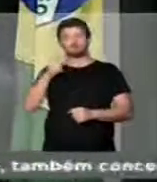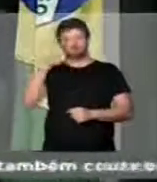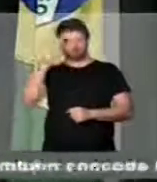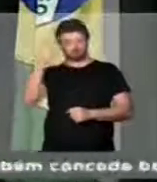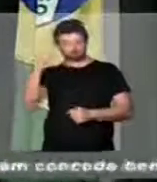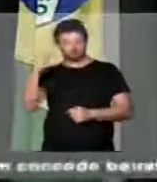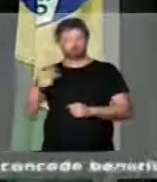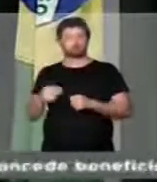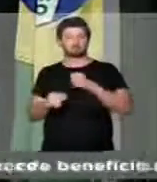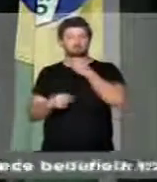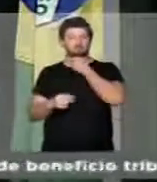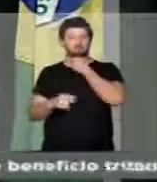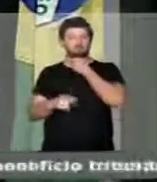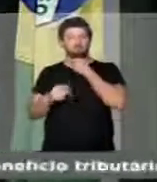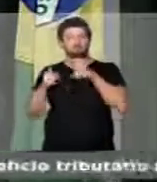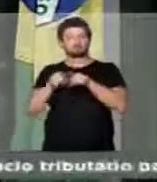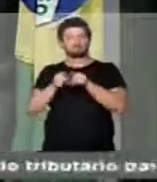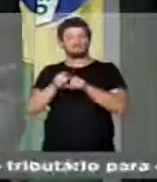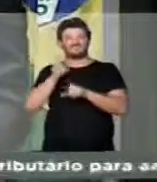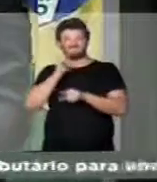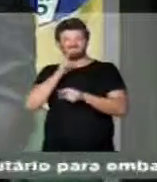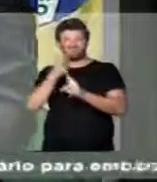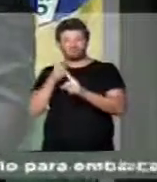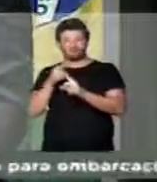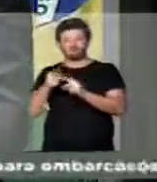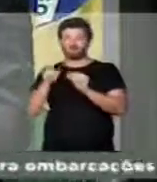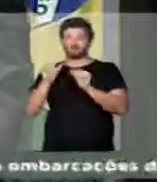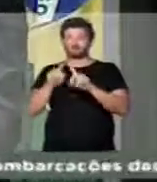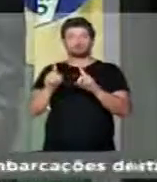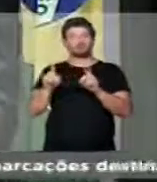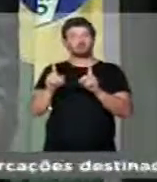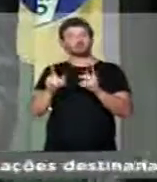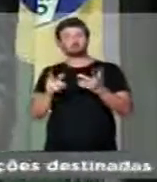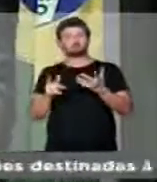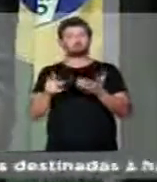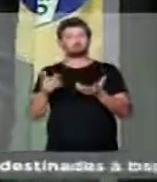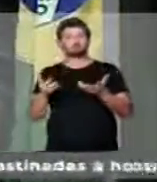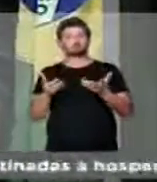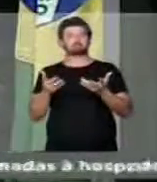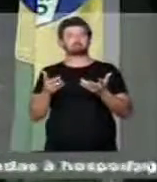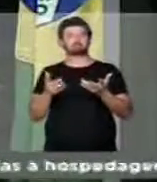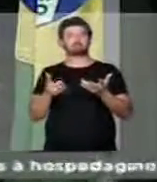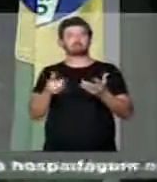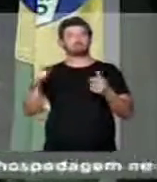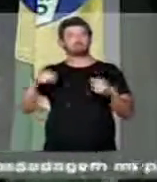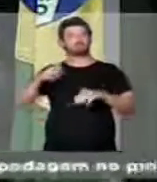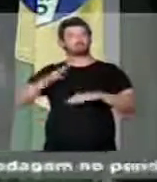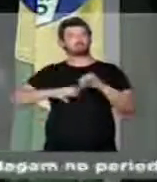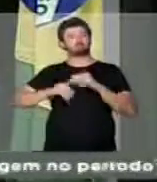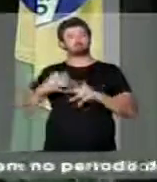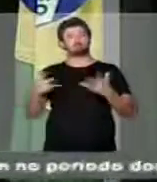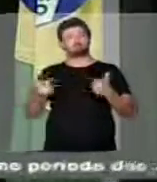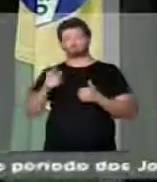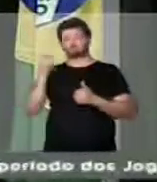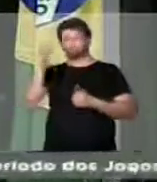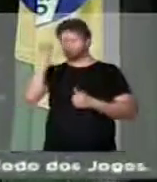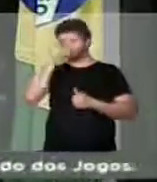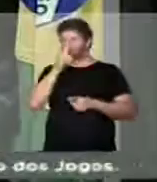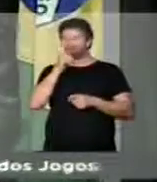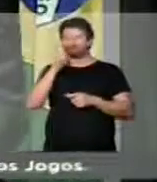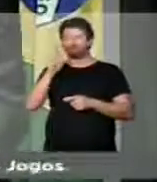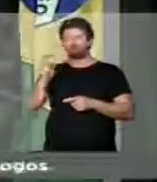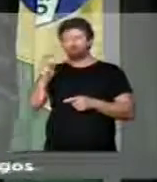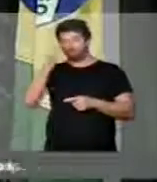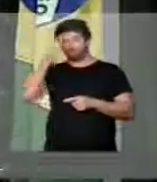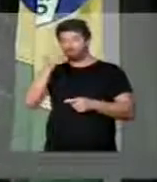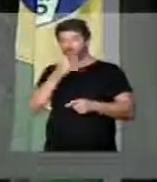boas doses de ironia provocativa, que nada mais é do que uma rara habilidade presente, obviamente, nos